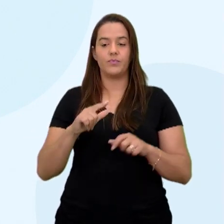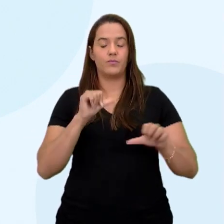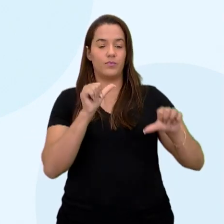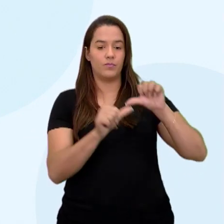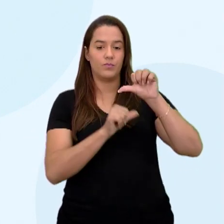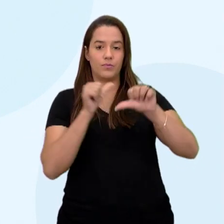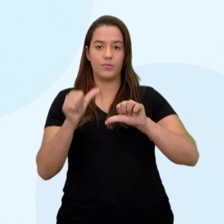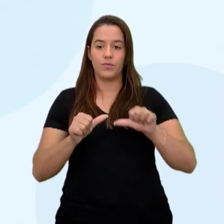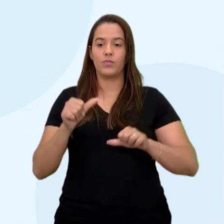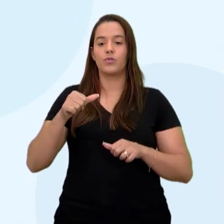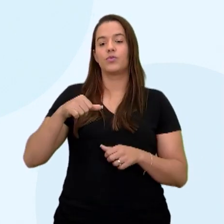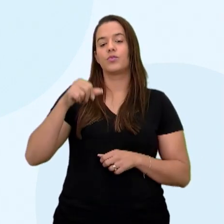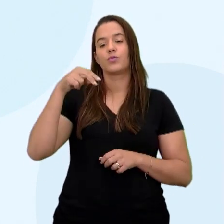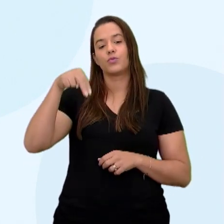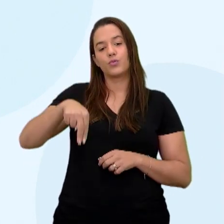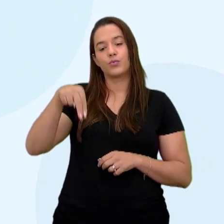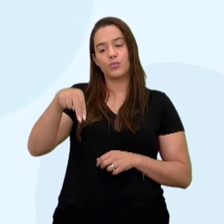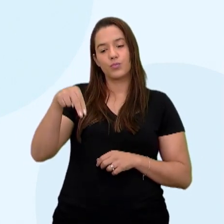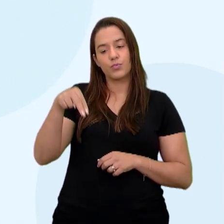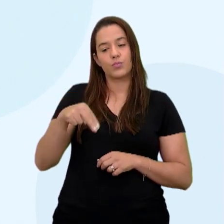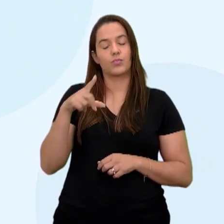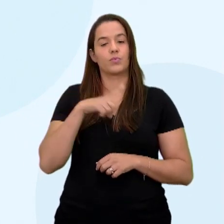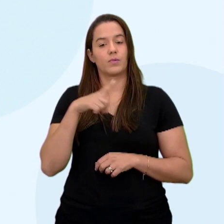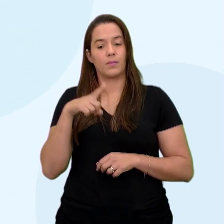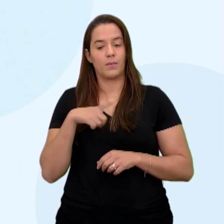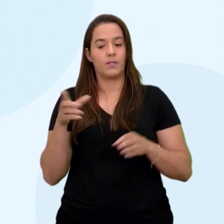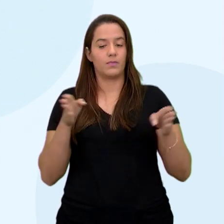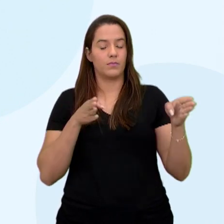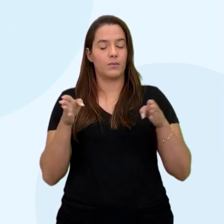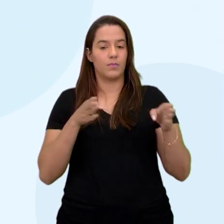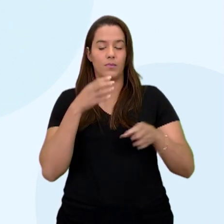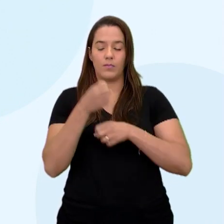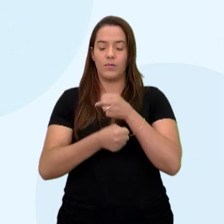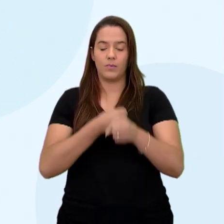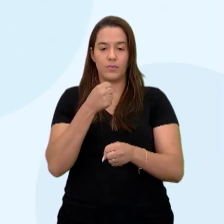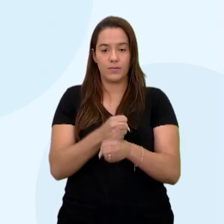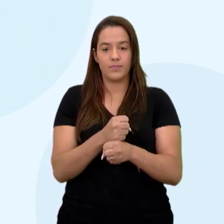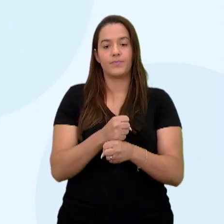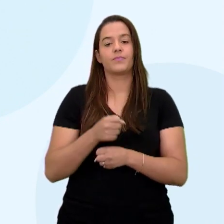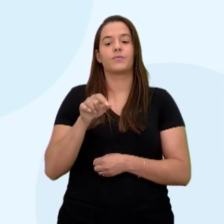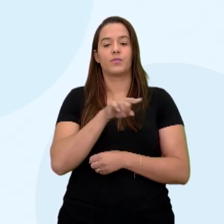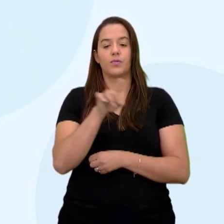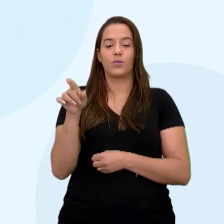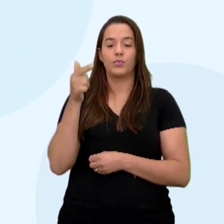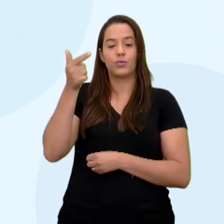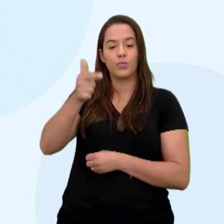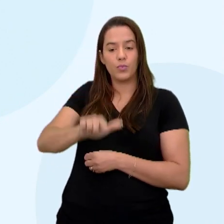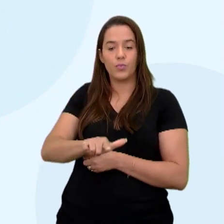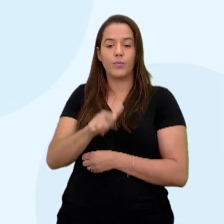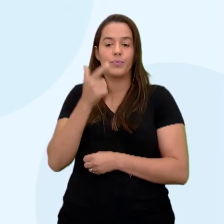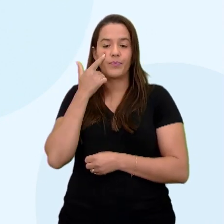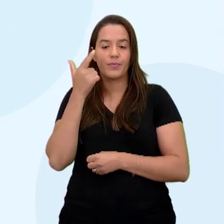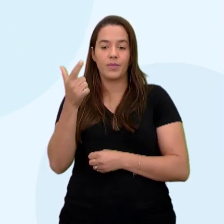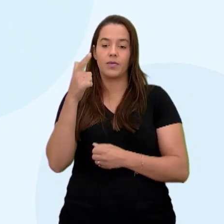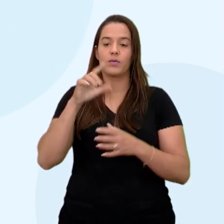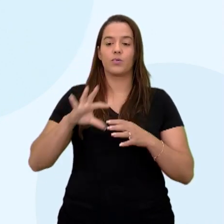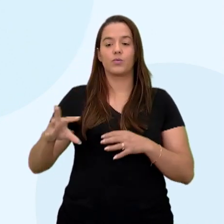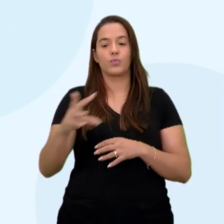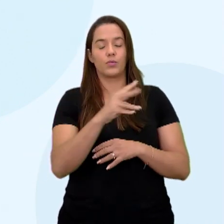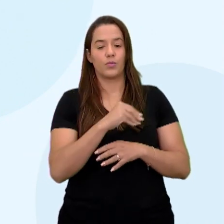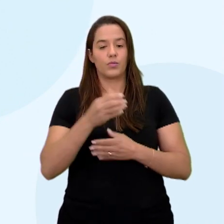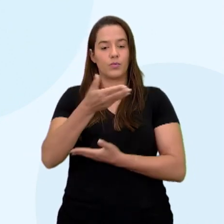em junho do mesmo ano pela União de Ciências Geológicas, reabilitou o quaternário, sem, todavia,